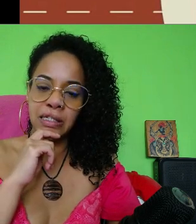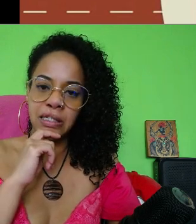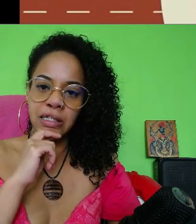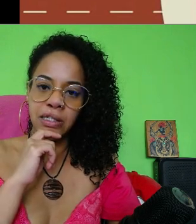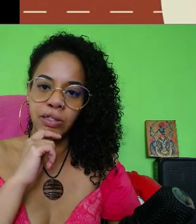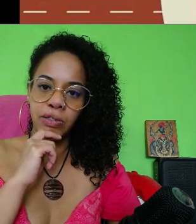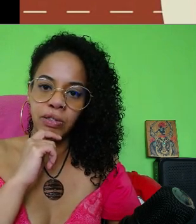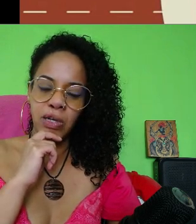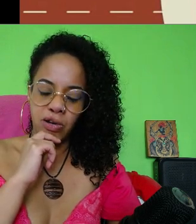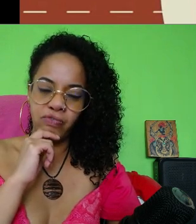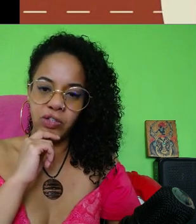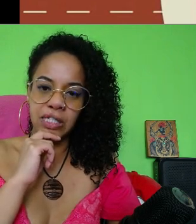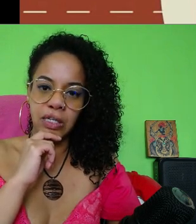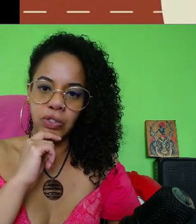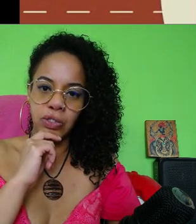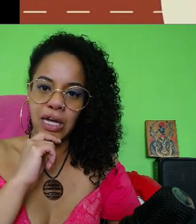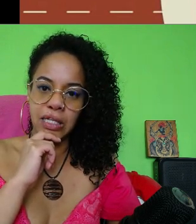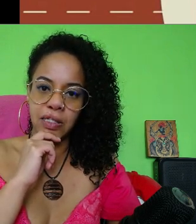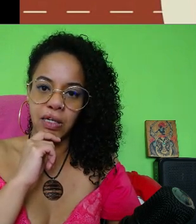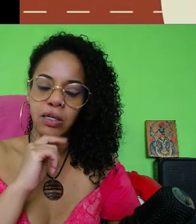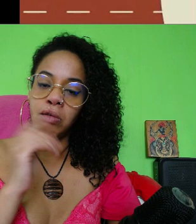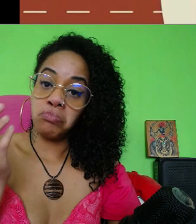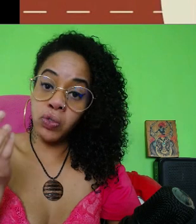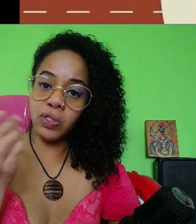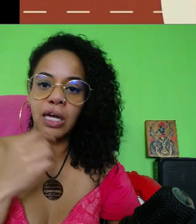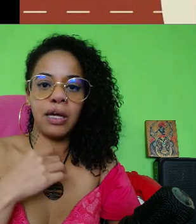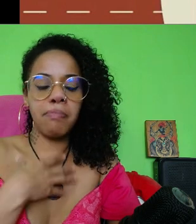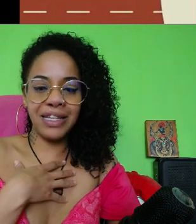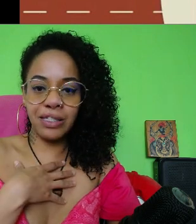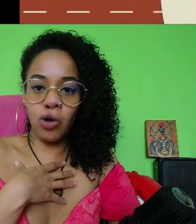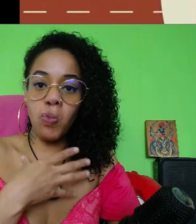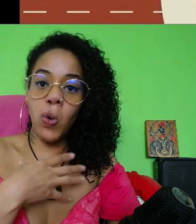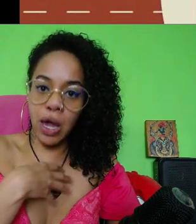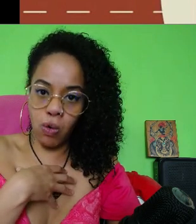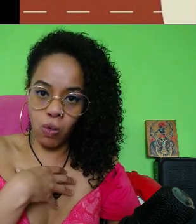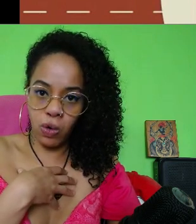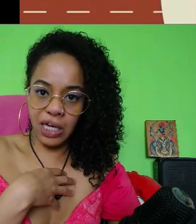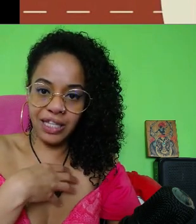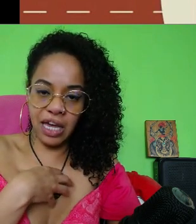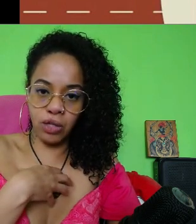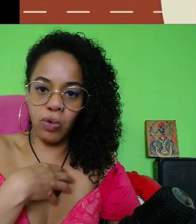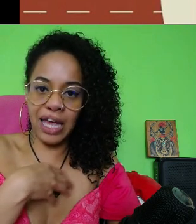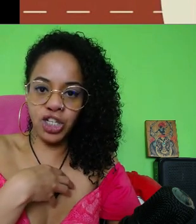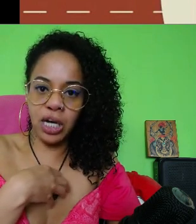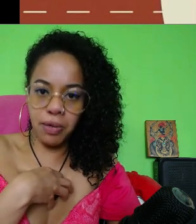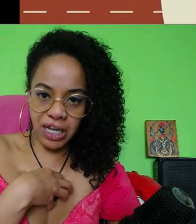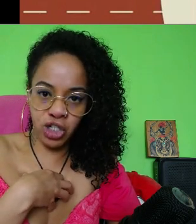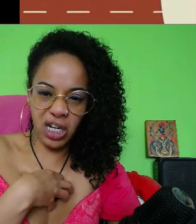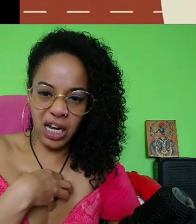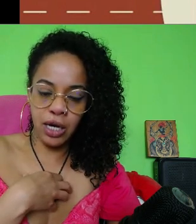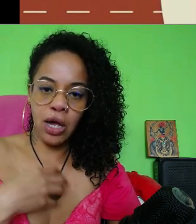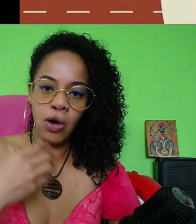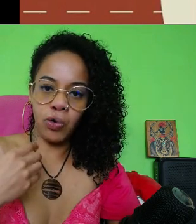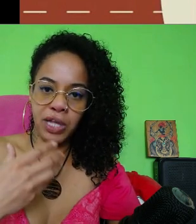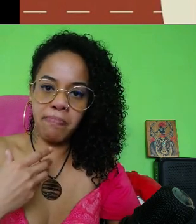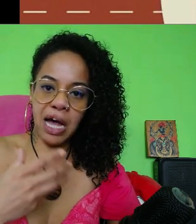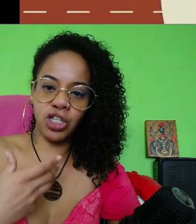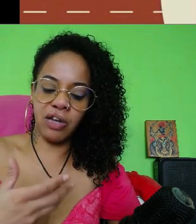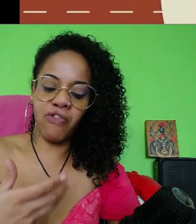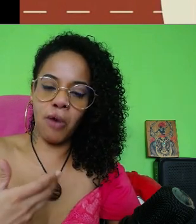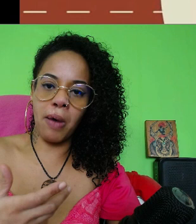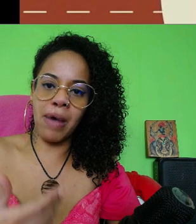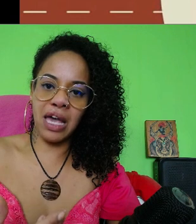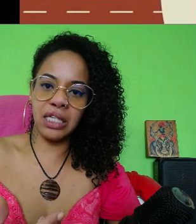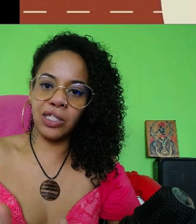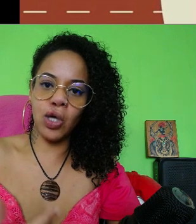premissa eu não vou estar sendo desonesta não sei mas como eu entendo eticamente né o